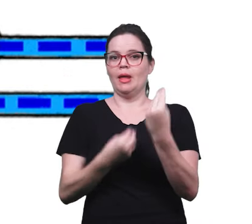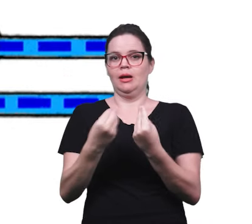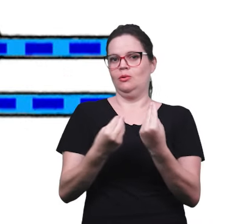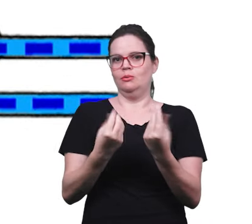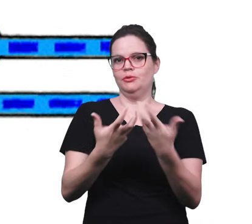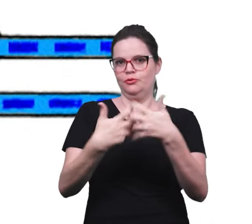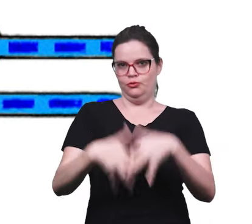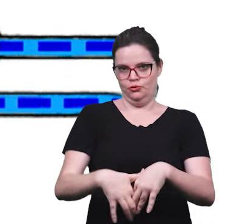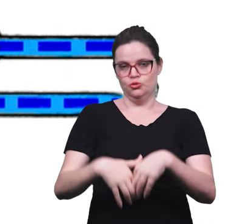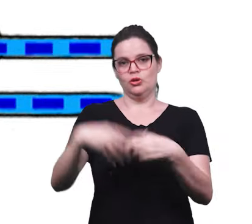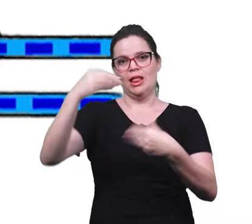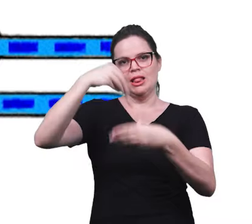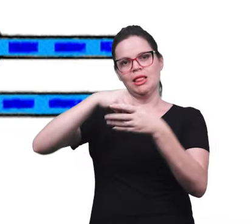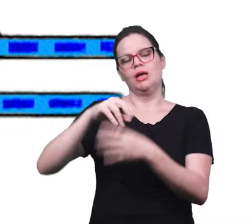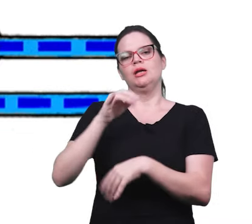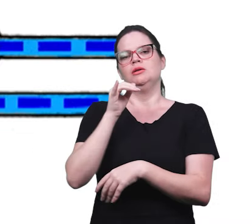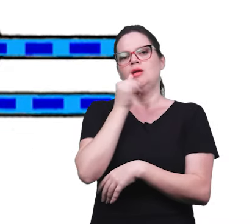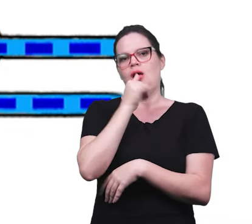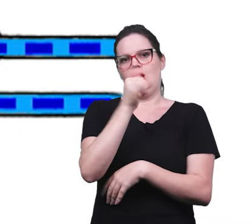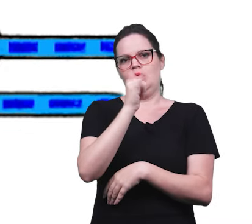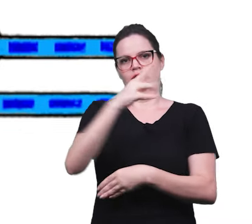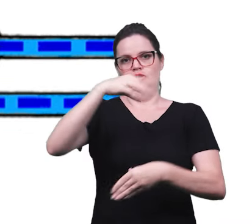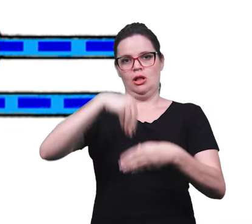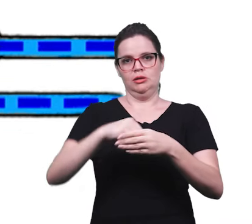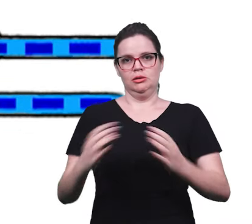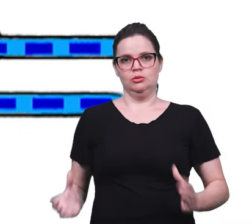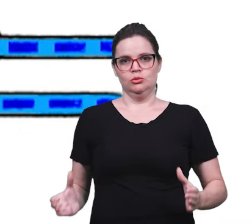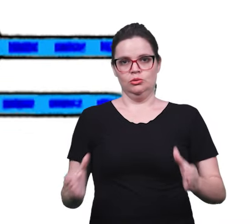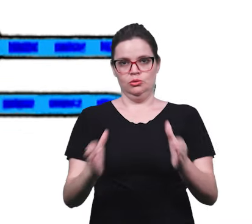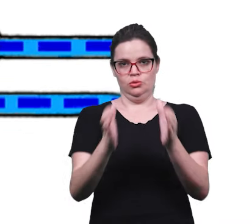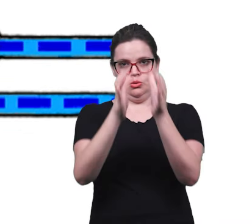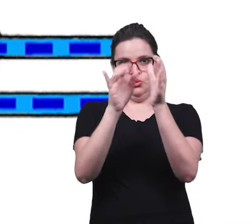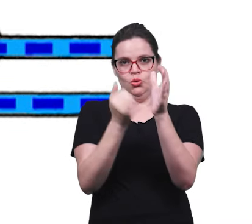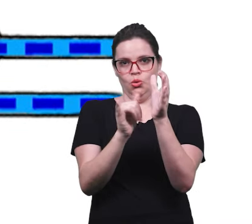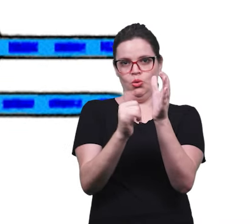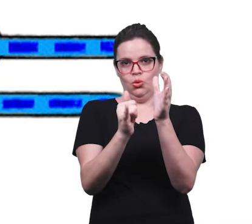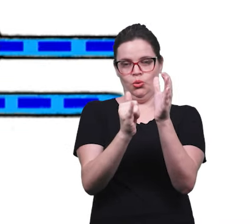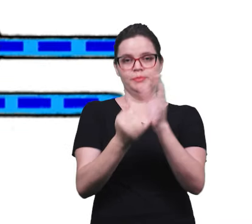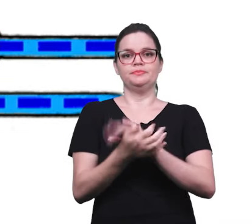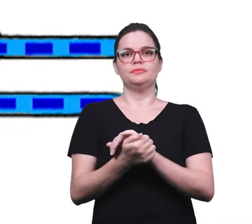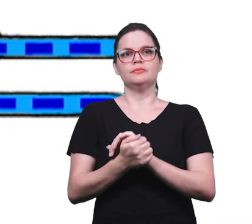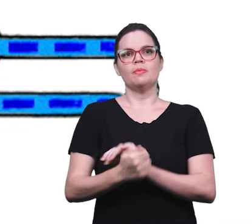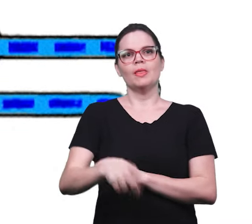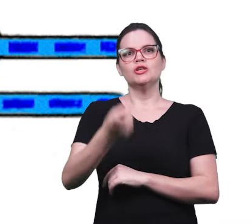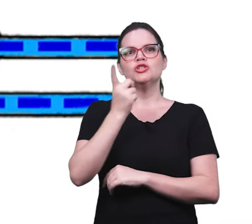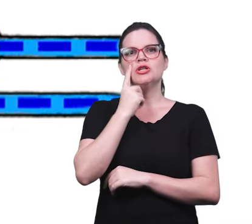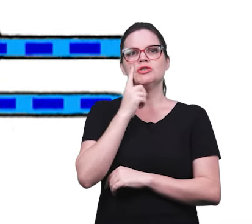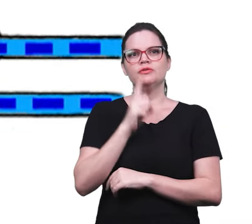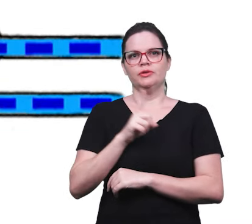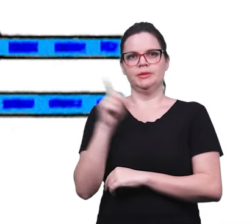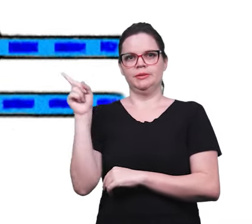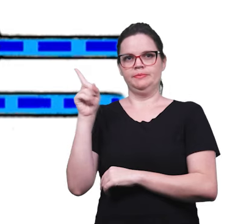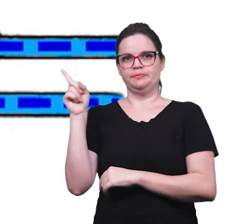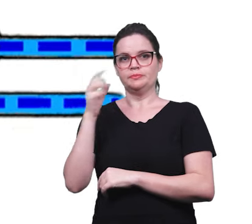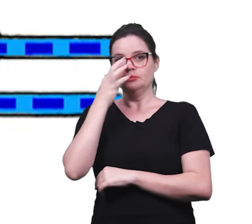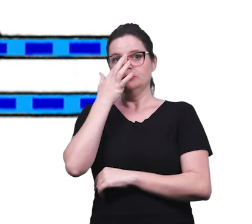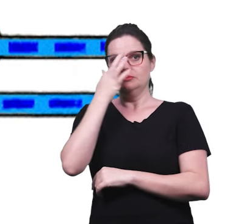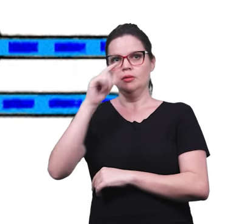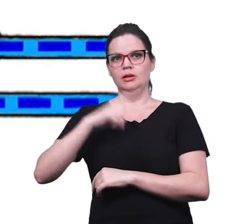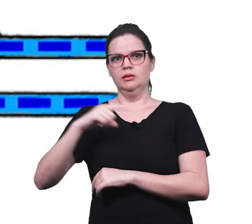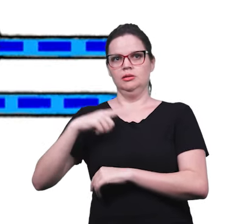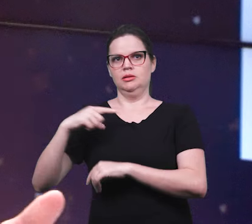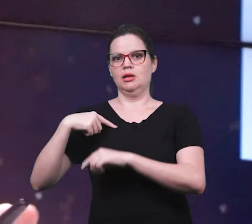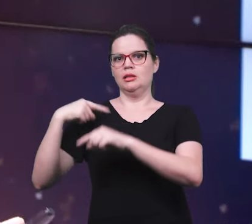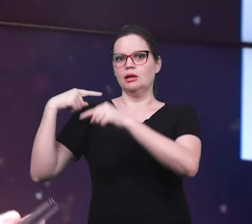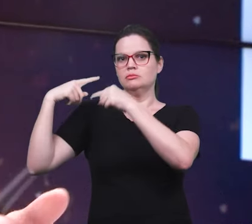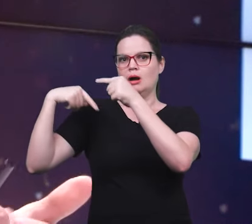agir conosco, é que o movimento mecânico da turbina é algo que a gente vê. Nós